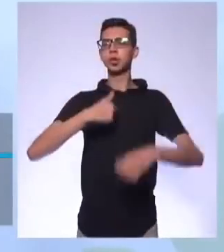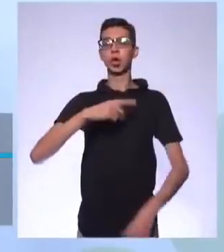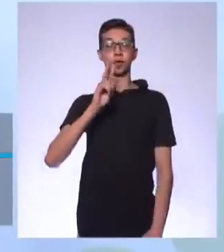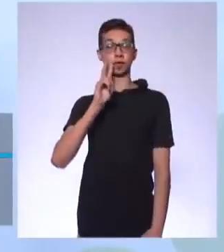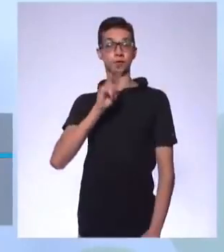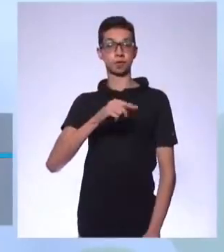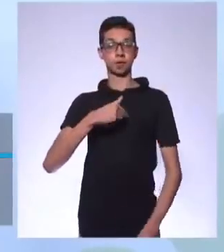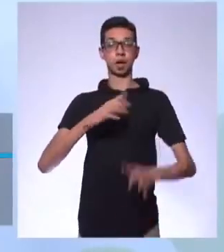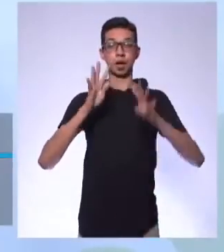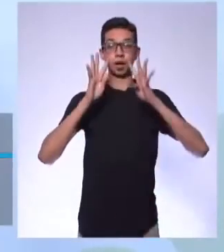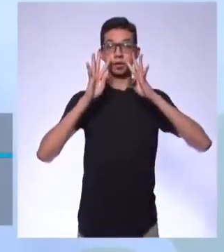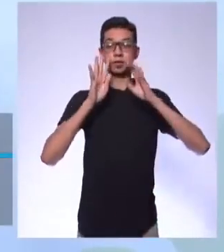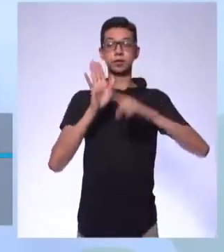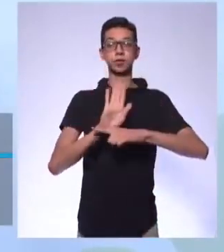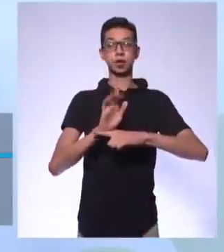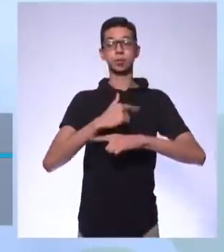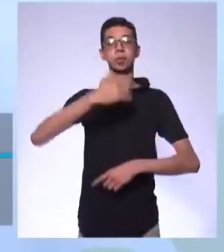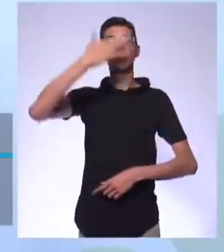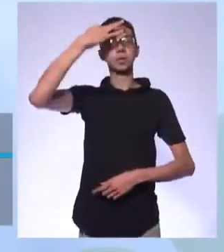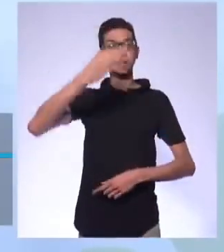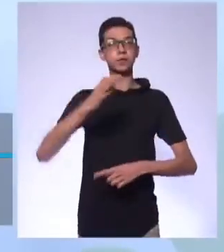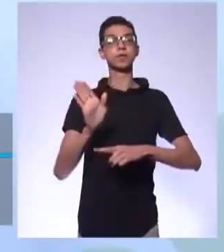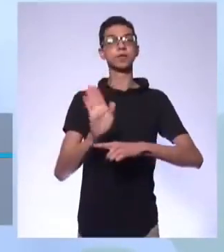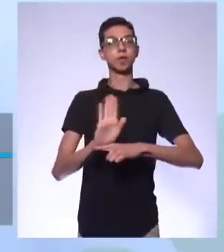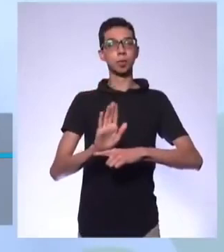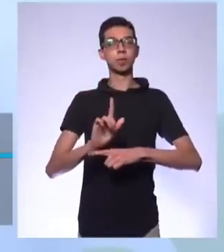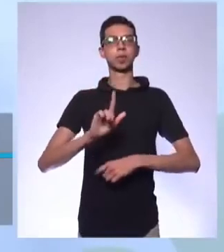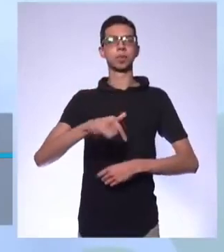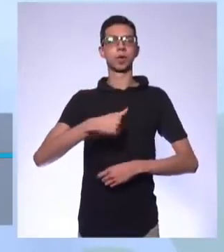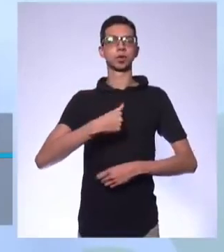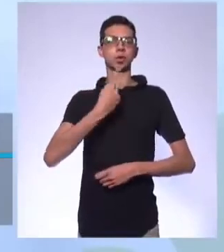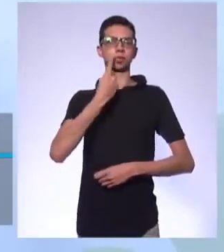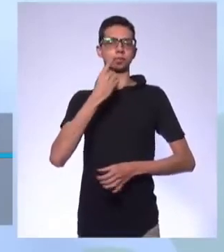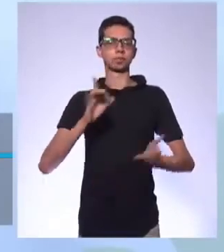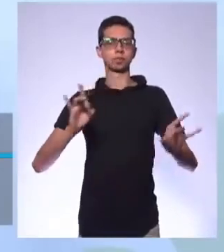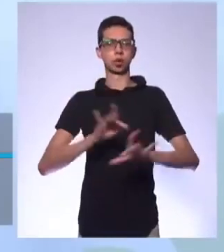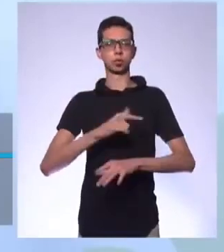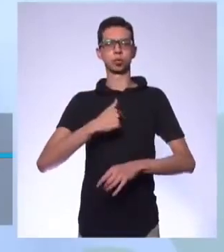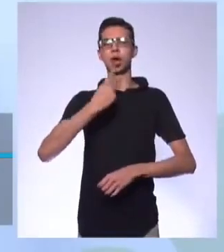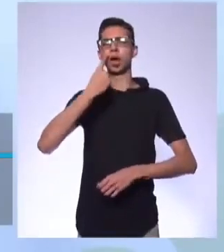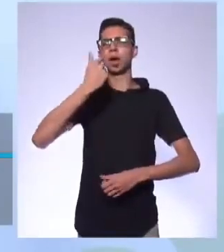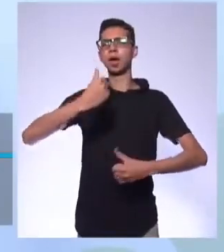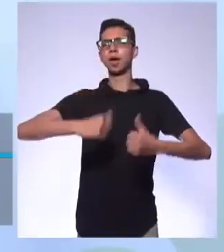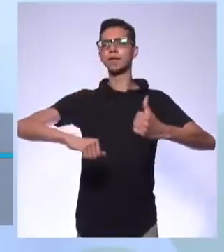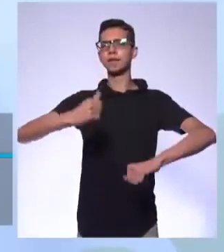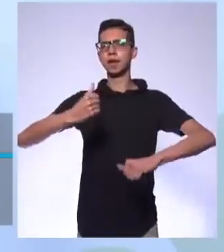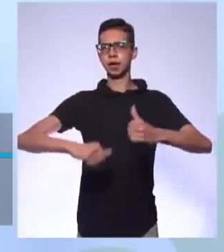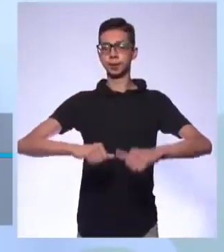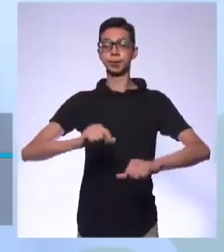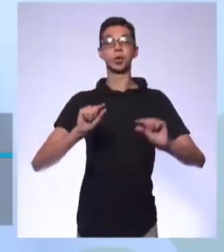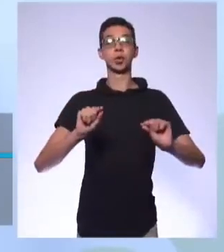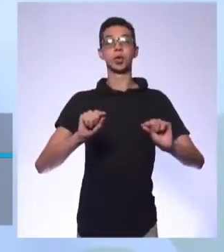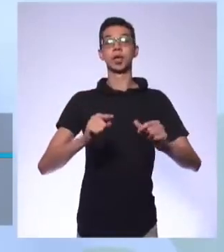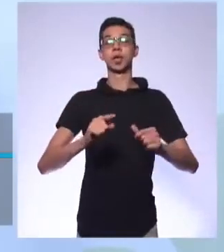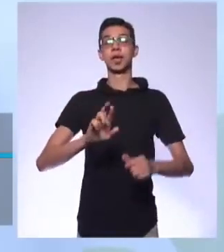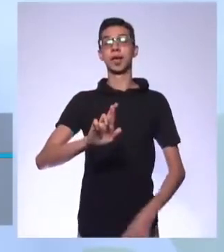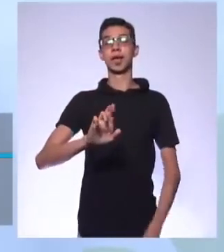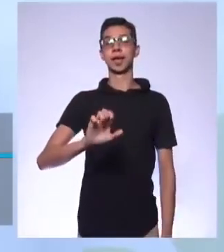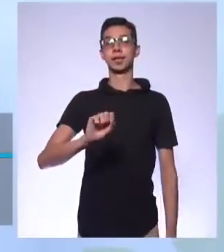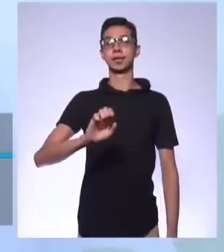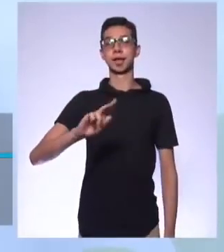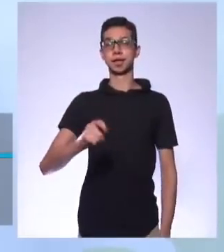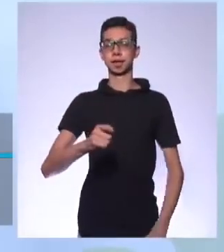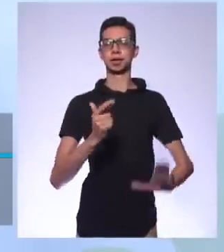aquele filme, e aí eu tenho uma interpretação do filme, e a partir dessa interpretação eu vou avaliar. E a resenha crítica, ela